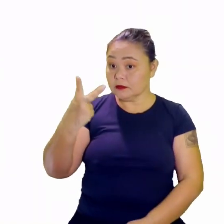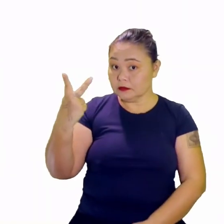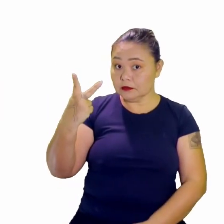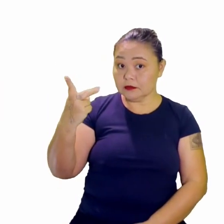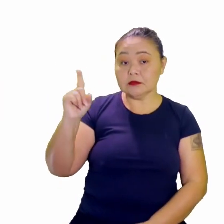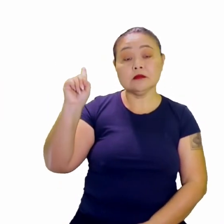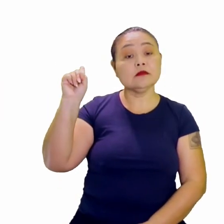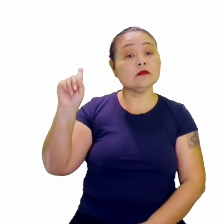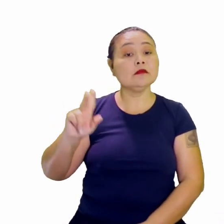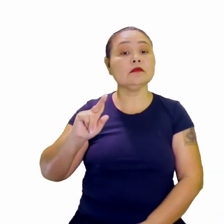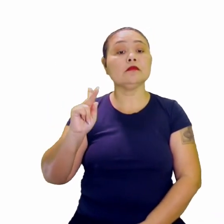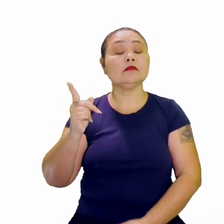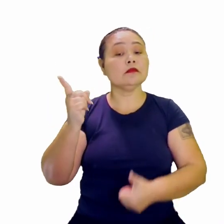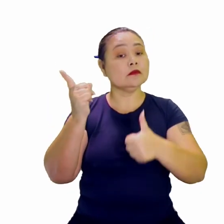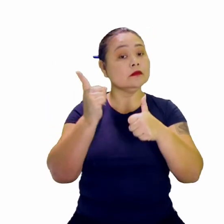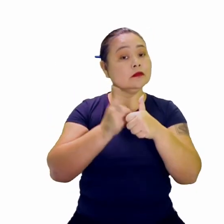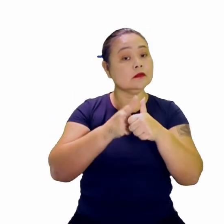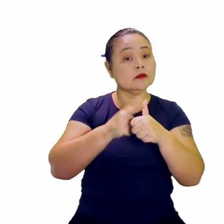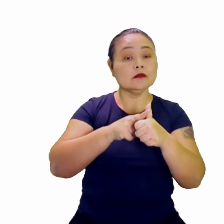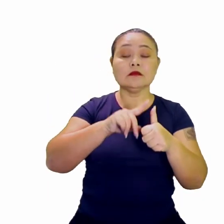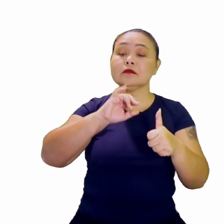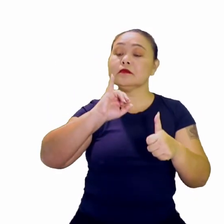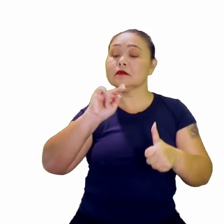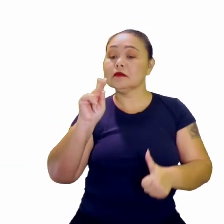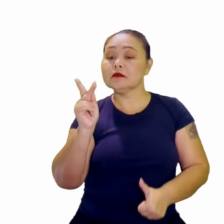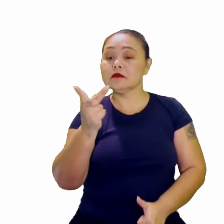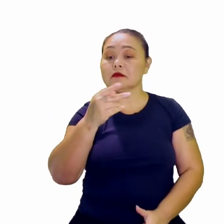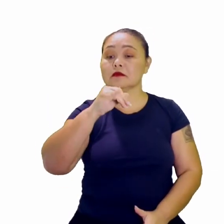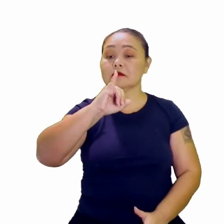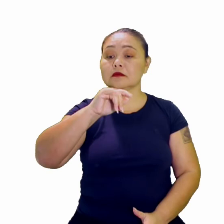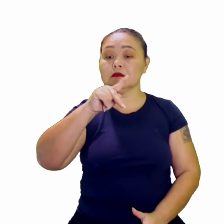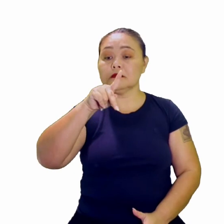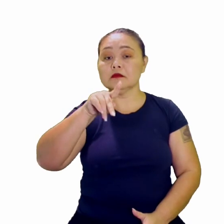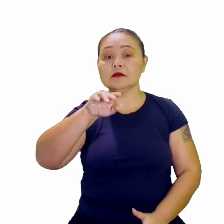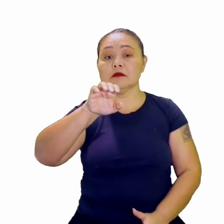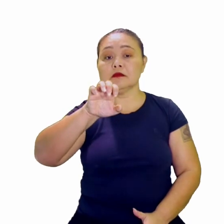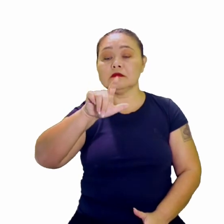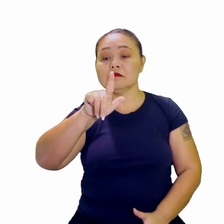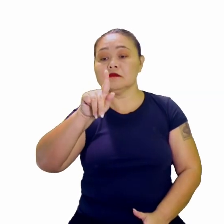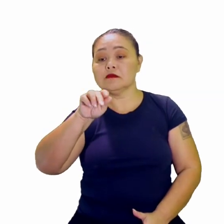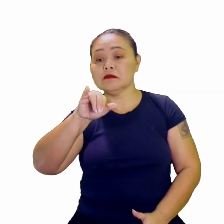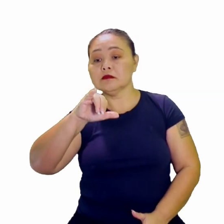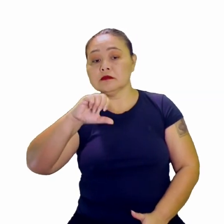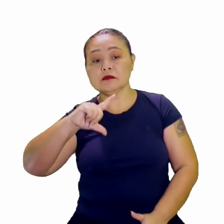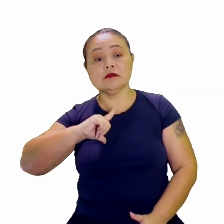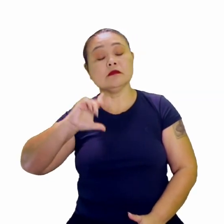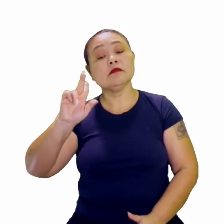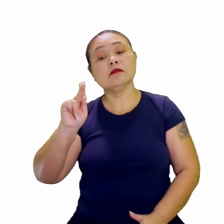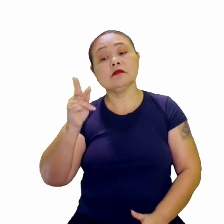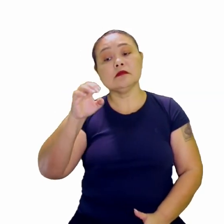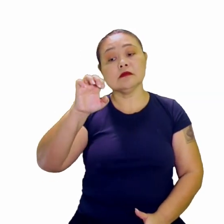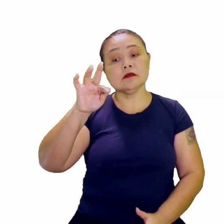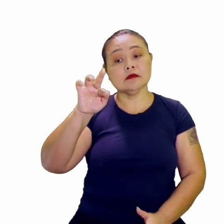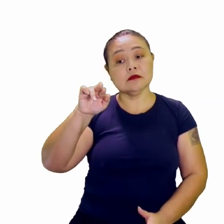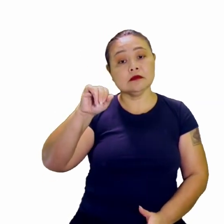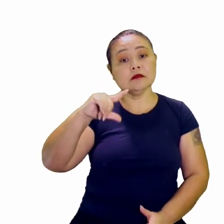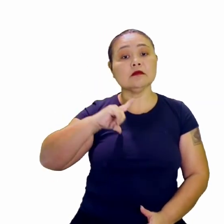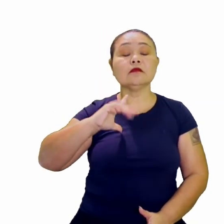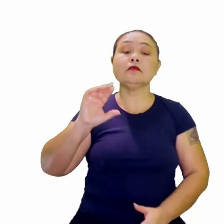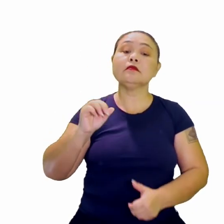para vocês. A primeira, a hiperplasia, e a segunda, a hipertrofia. O que